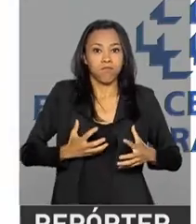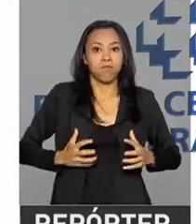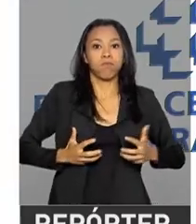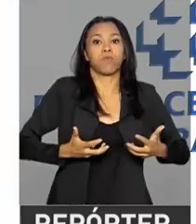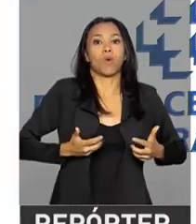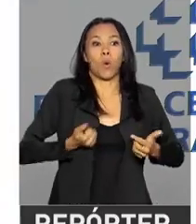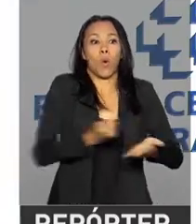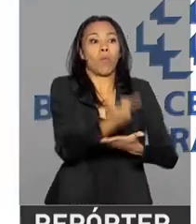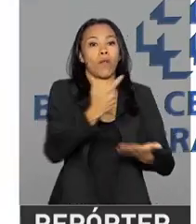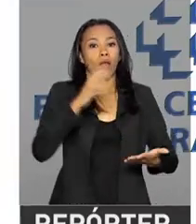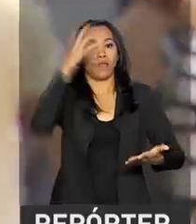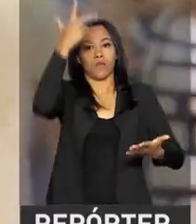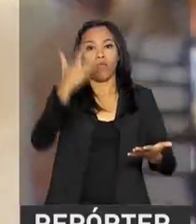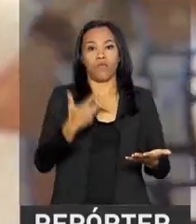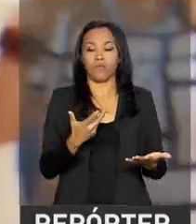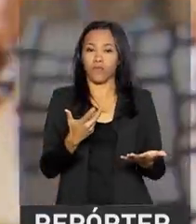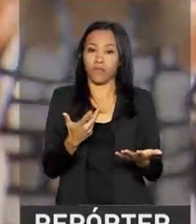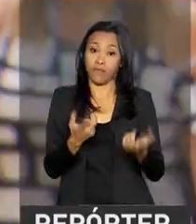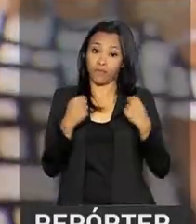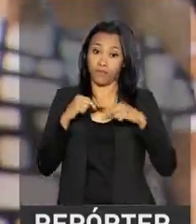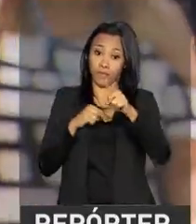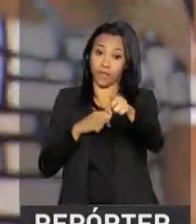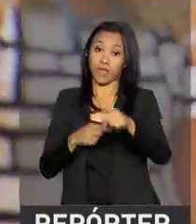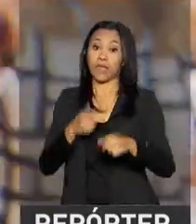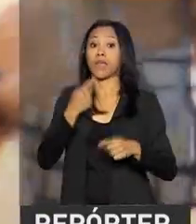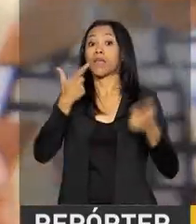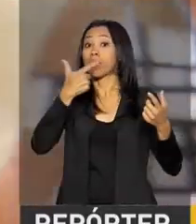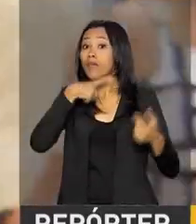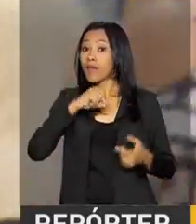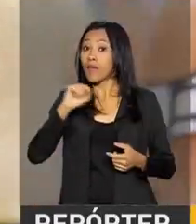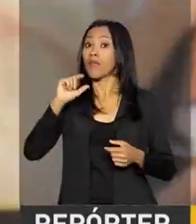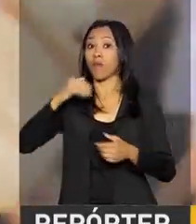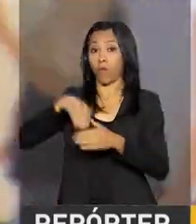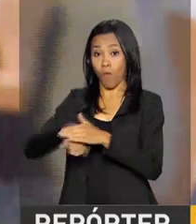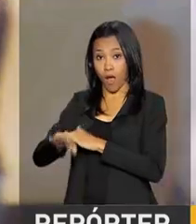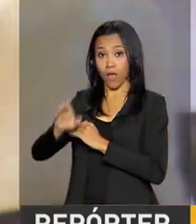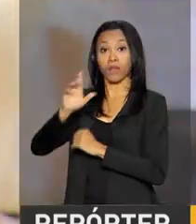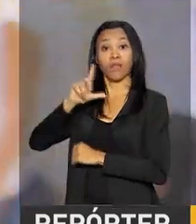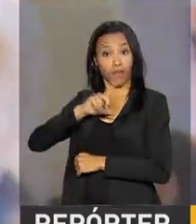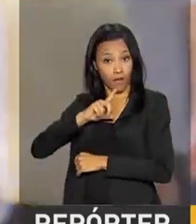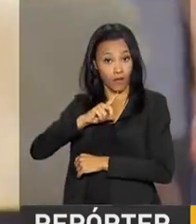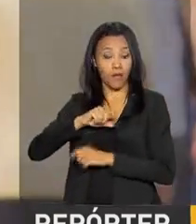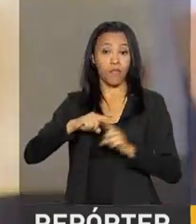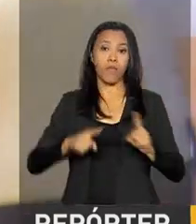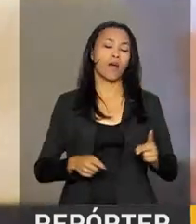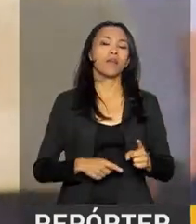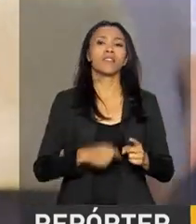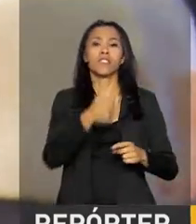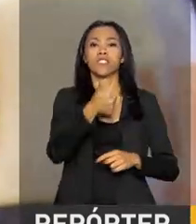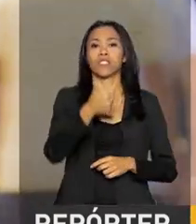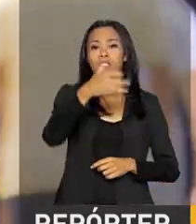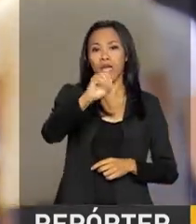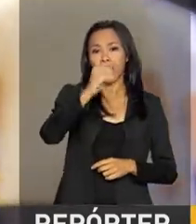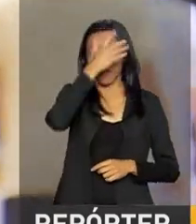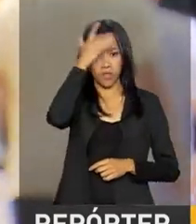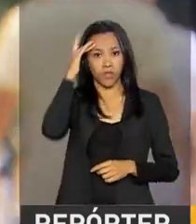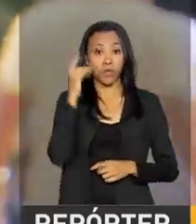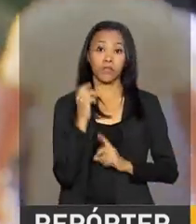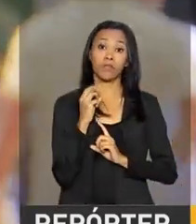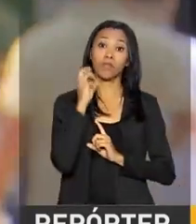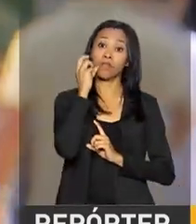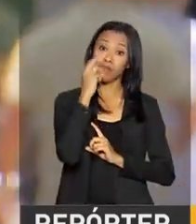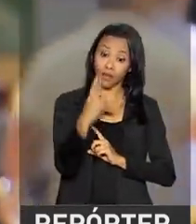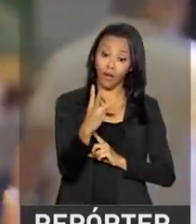maior na hora de comprar diz o ditado que quem guarda tem mas apenas três em cada dez brasileiros costumam